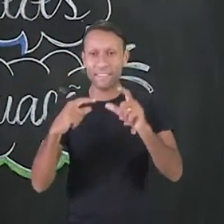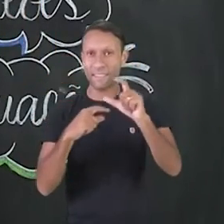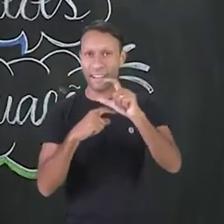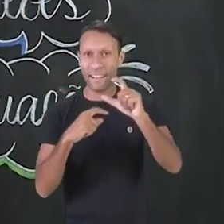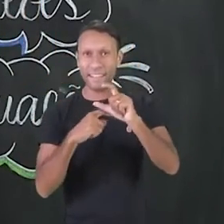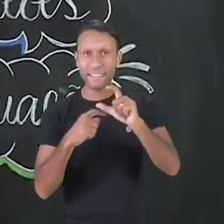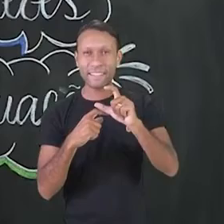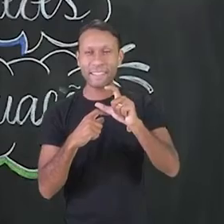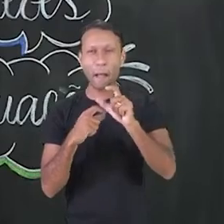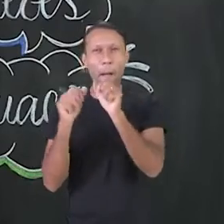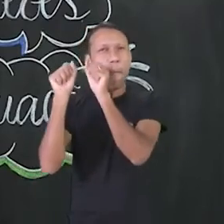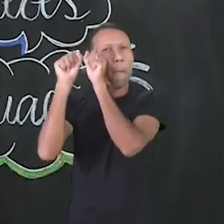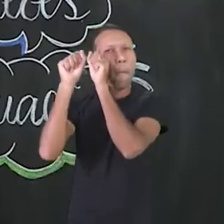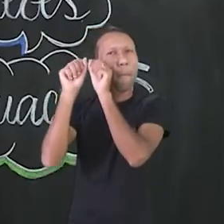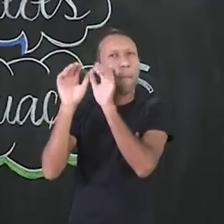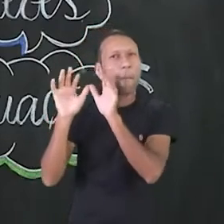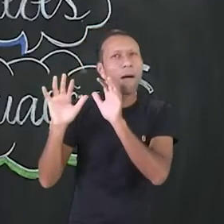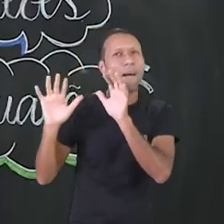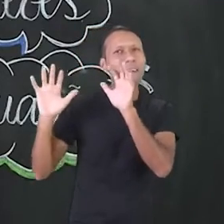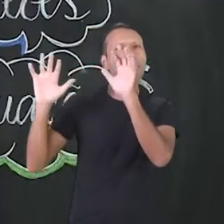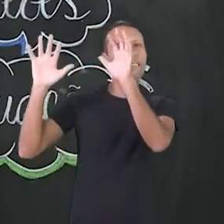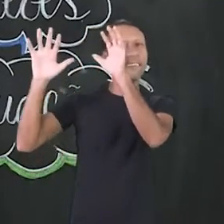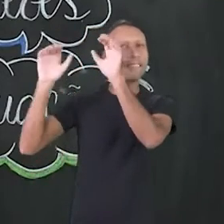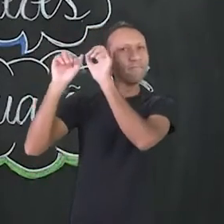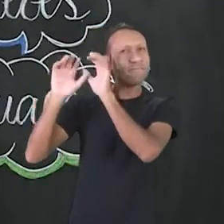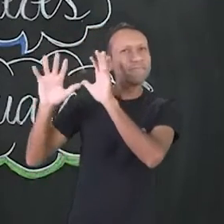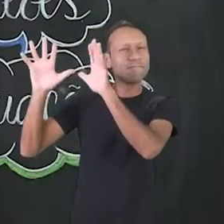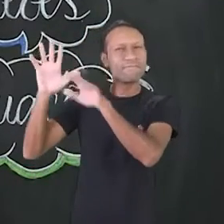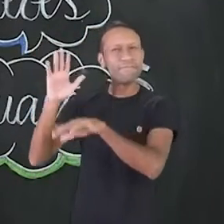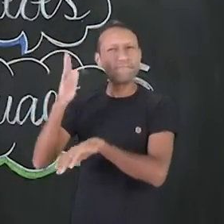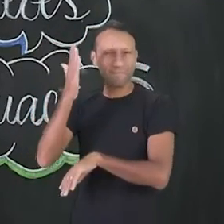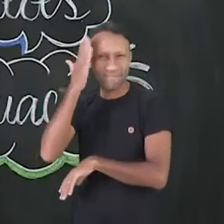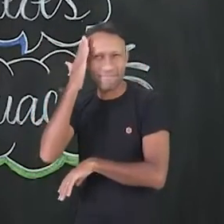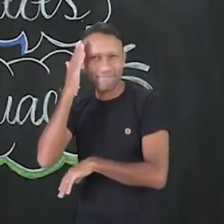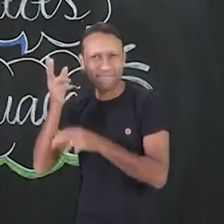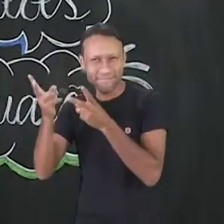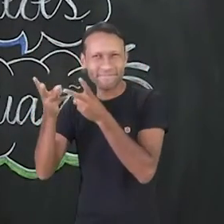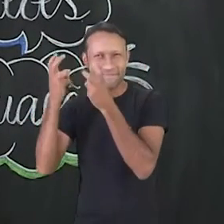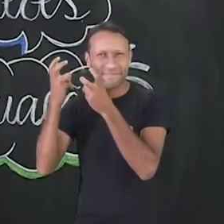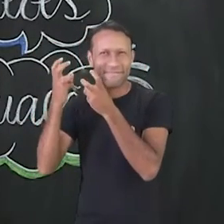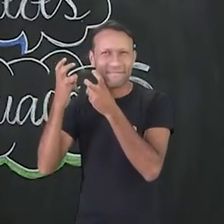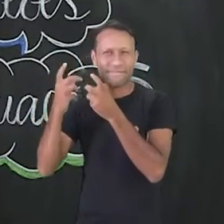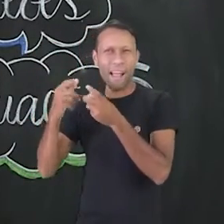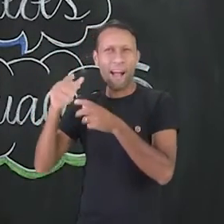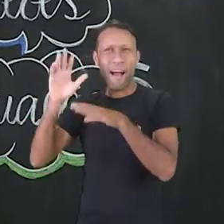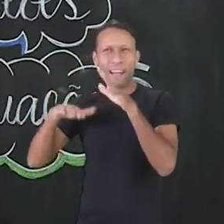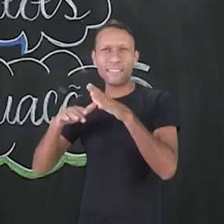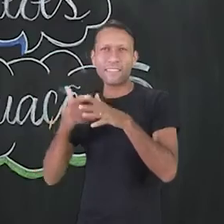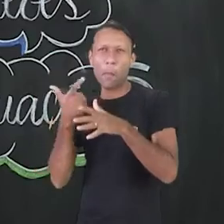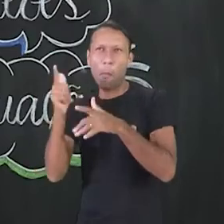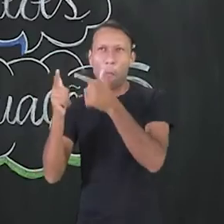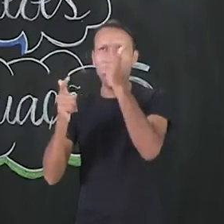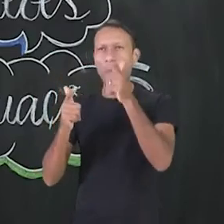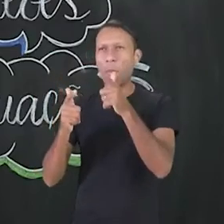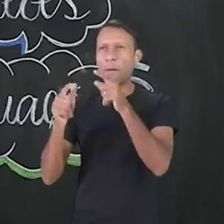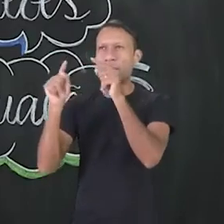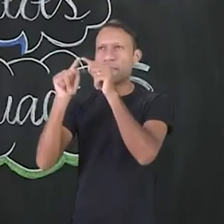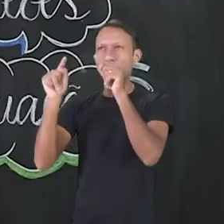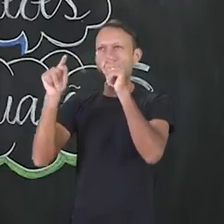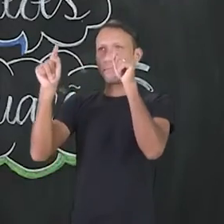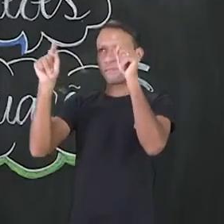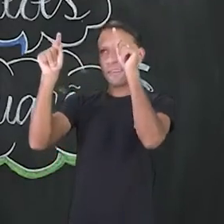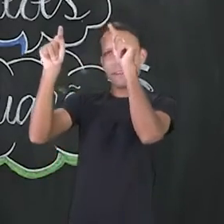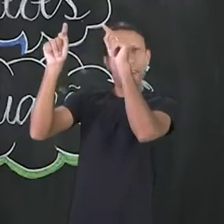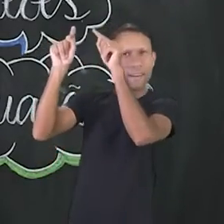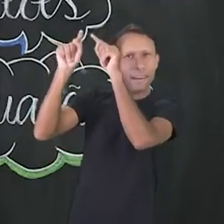é o formato dos balões. Os balões não têm um formato único. Você já deve ter percebido que alguns balões têm um contorno um tanto rabiscado, que às vezes é